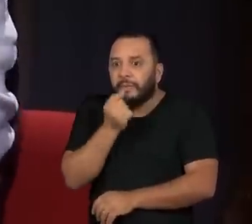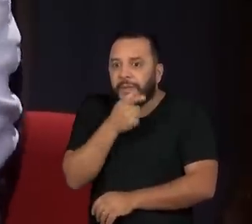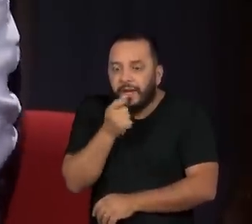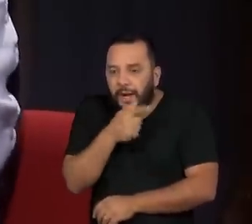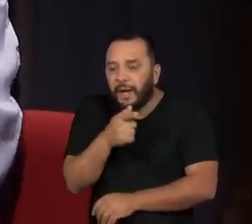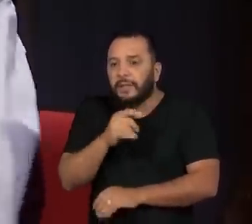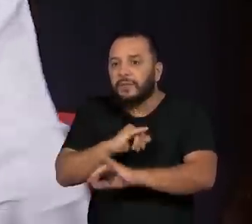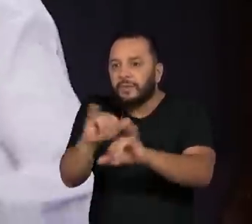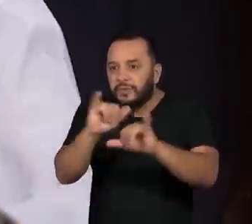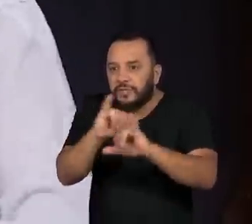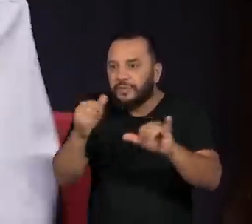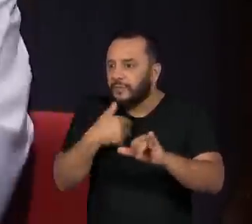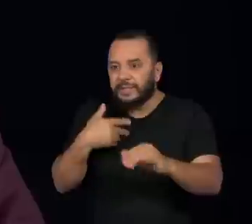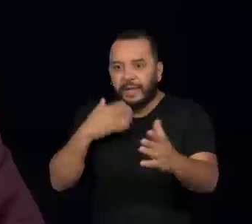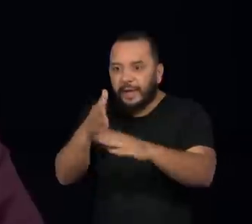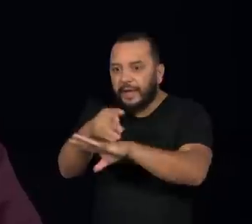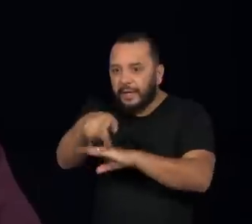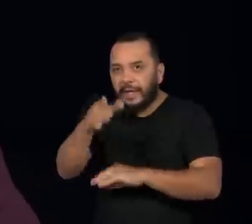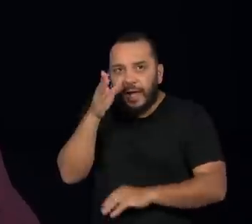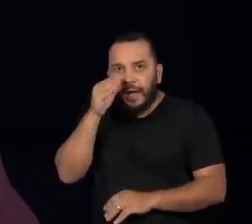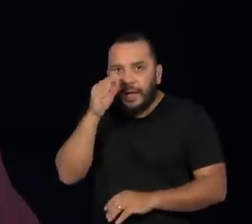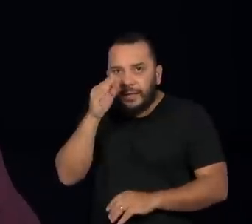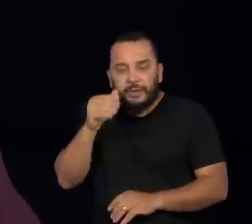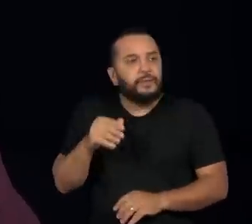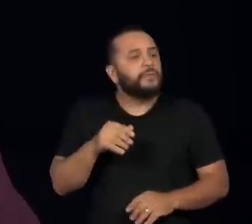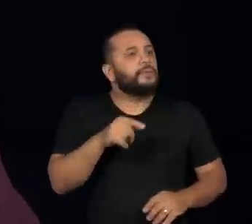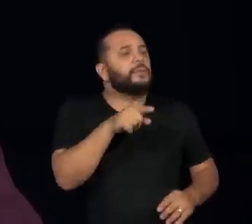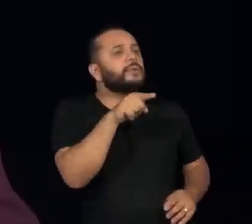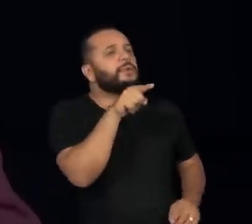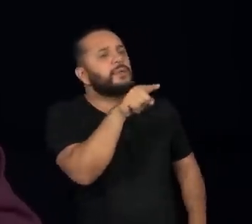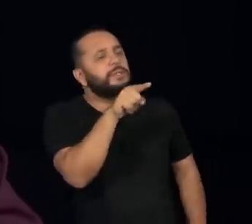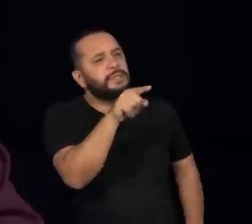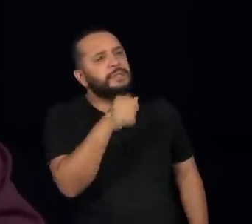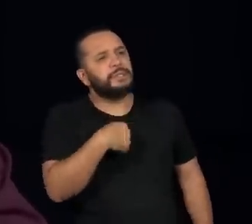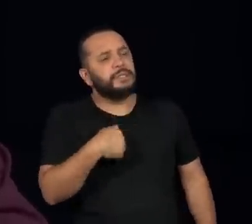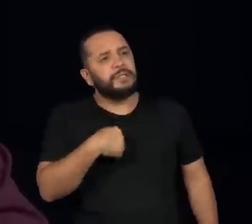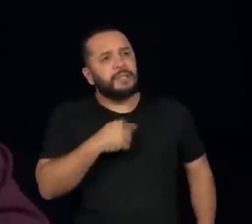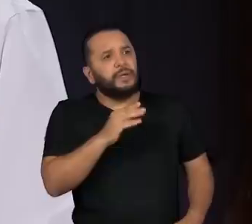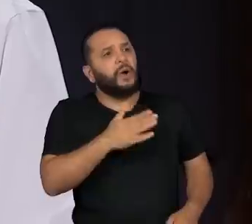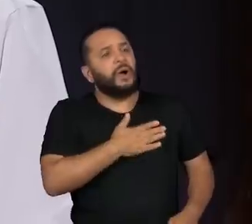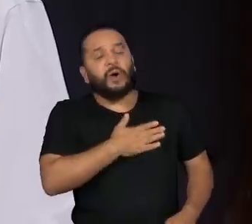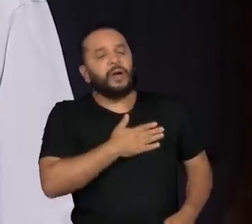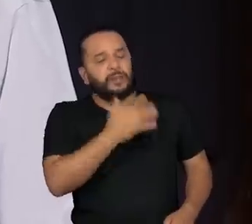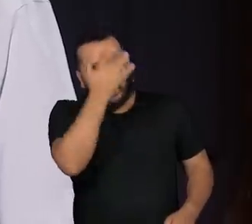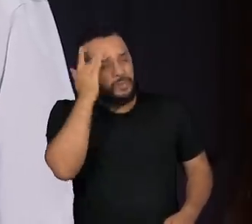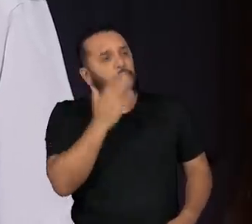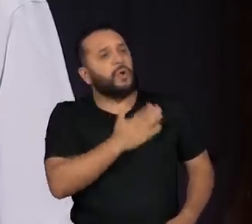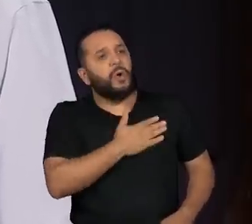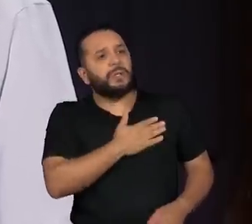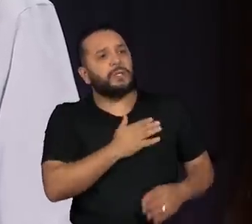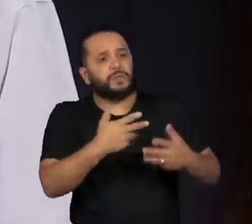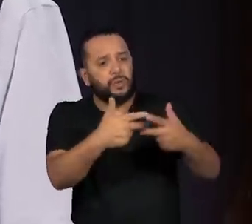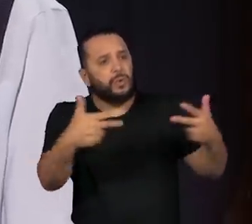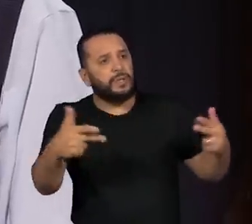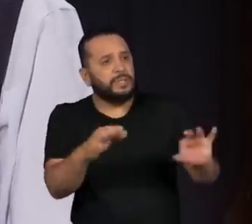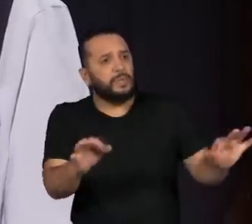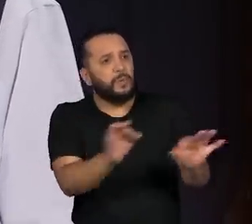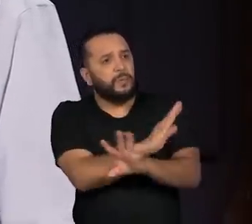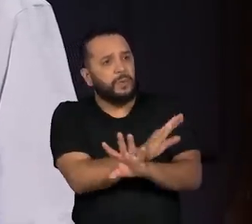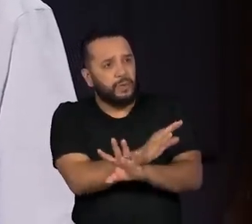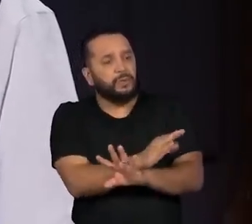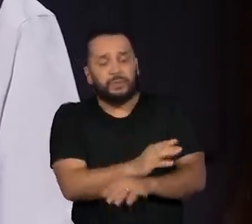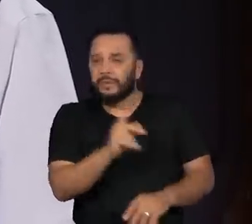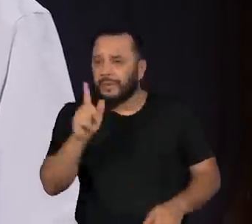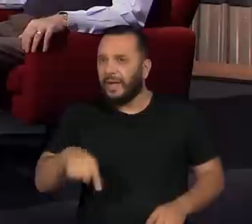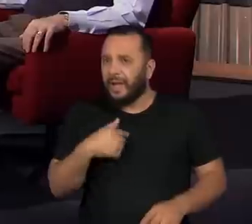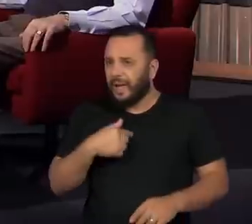acaba grudando lá sobre uma série rápido de umas coisas porque estão prontinha já então você acaba sendo atraído para o que a gente chamava